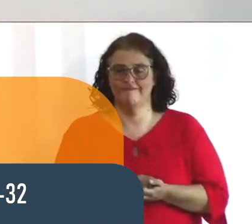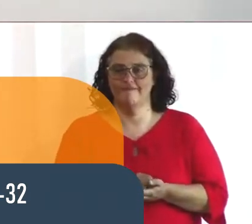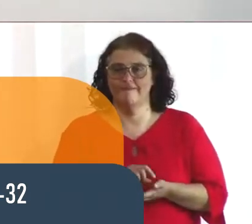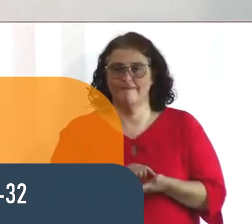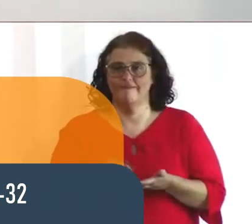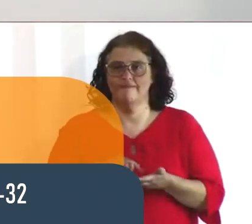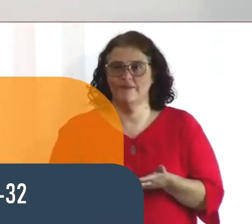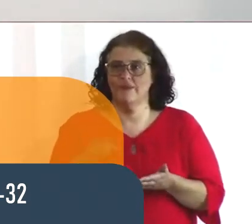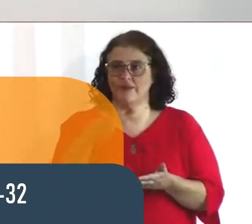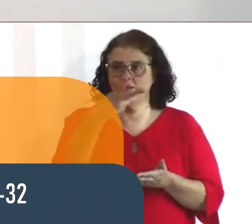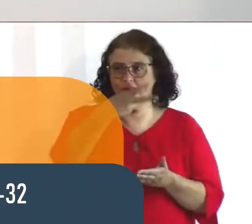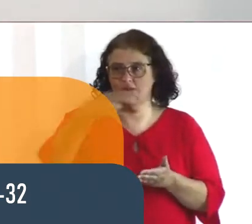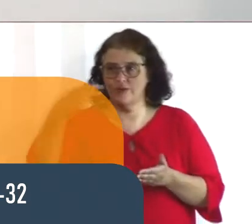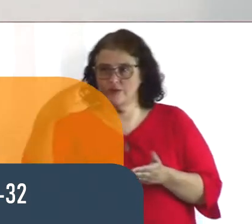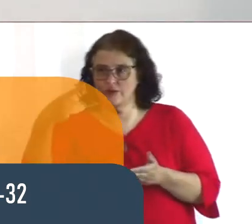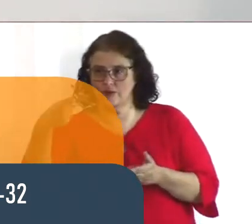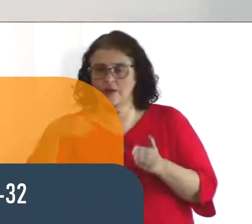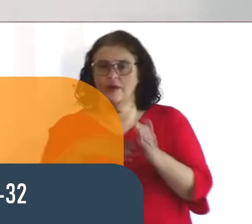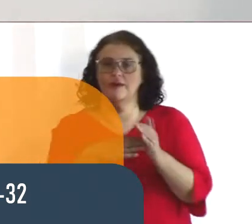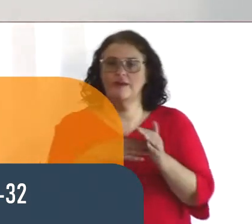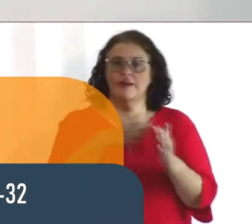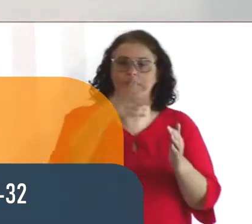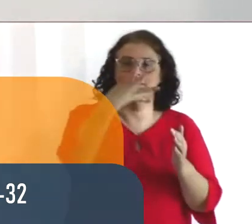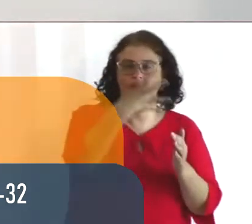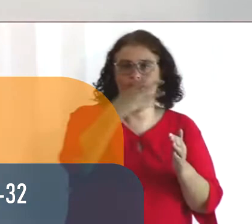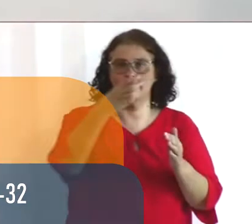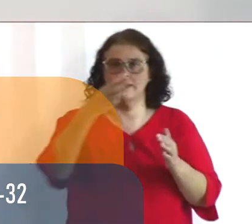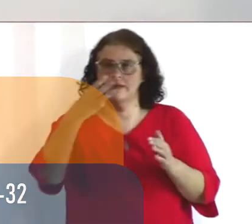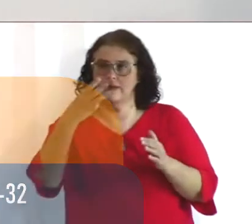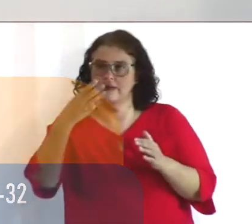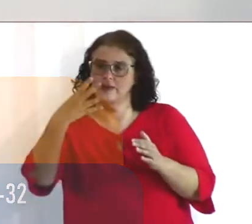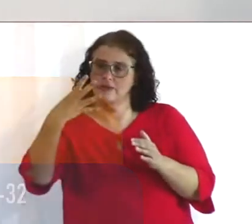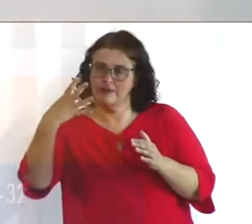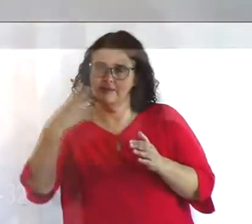dos versículos 21 a 34.